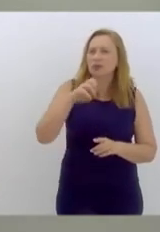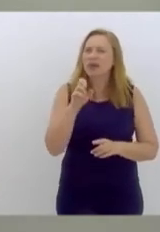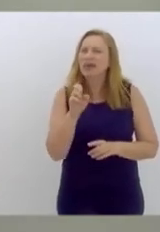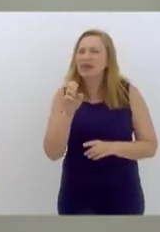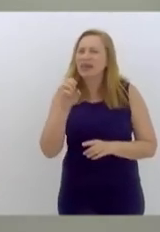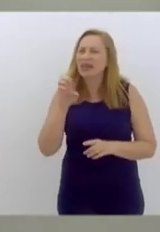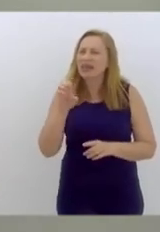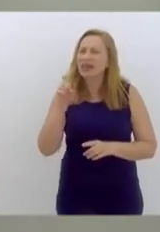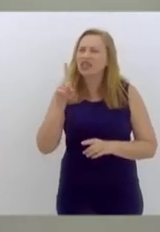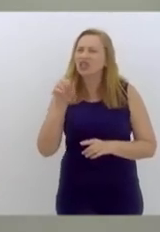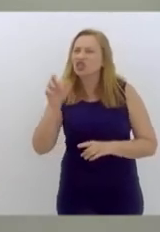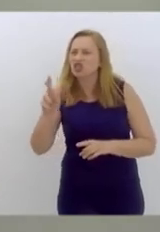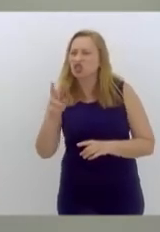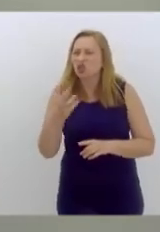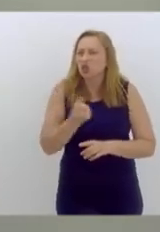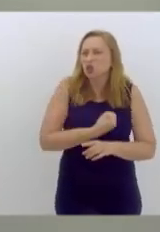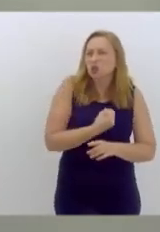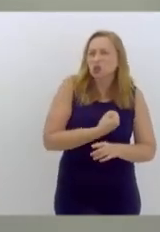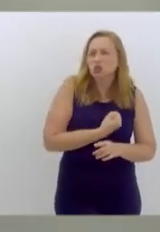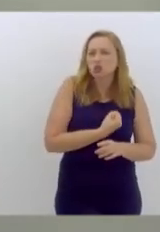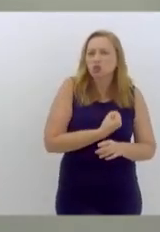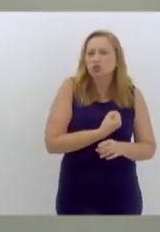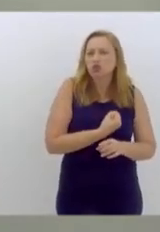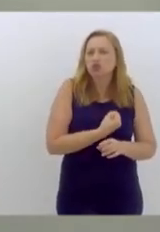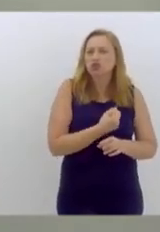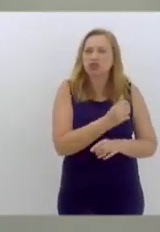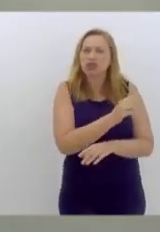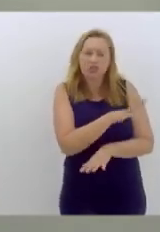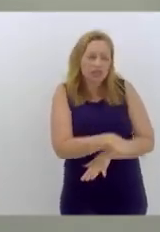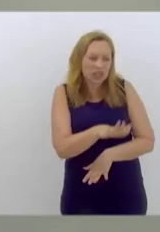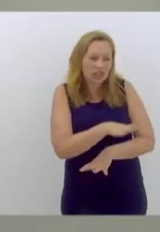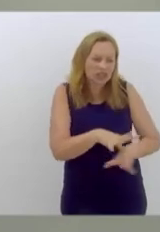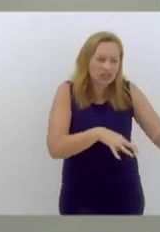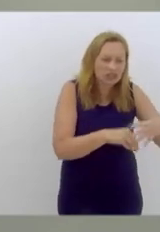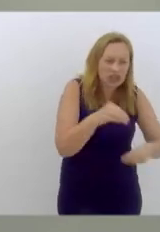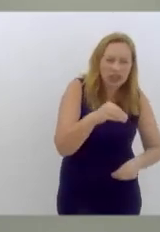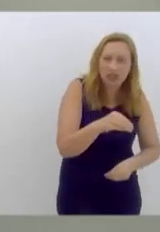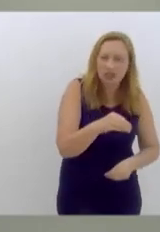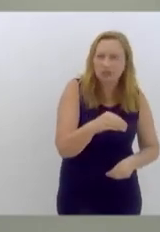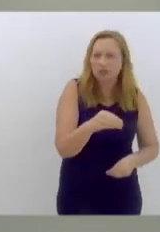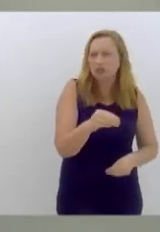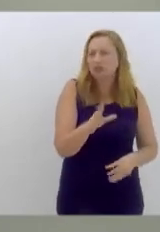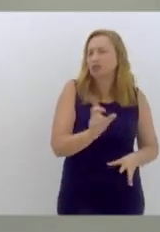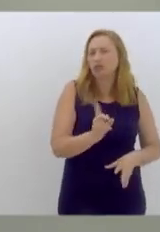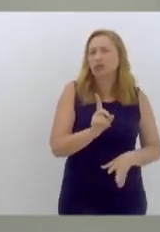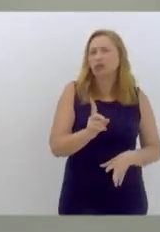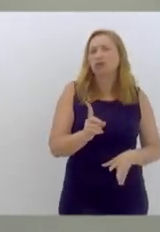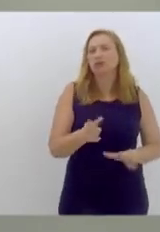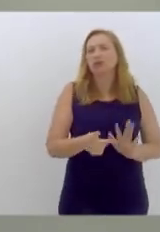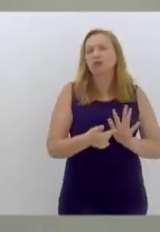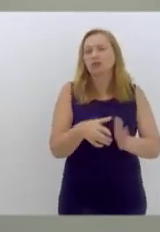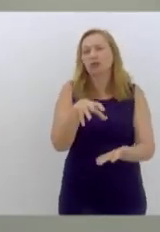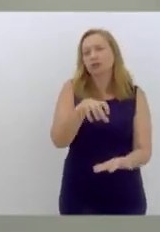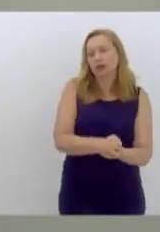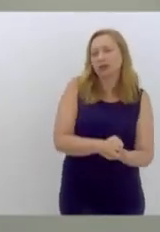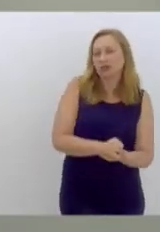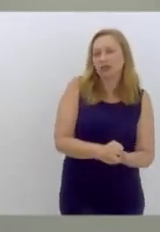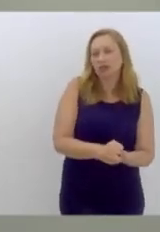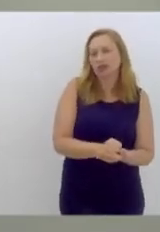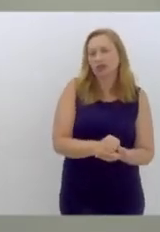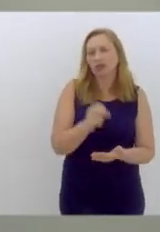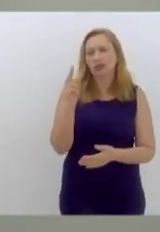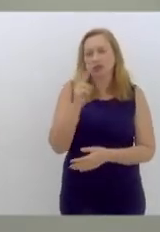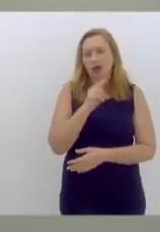o número de crianças que tinham evadido, até porque isso ficou complicado por conta da rematrícula automática. Sim.